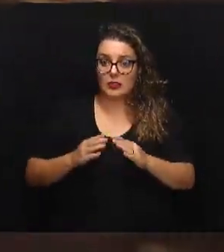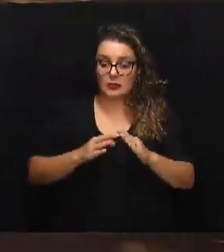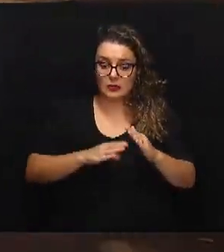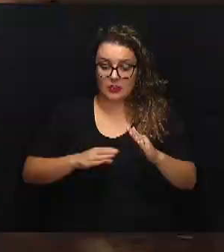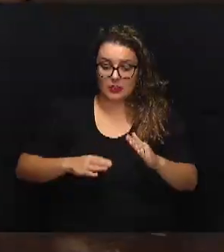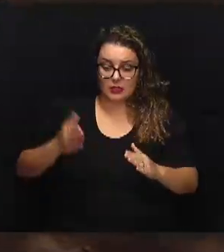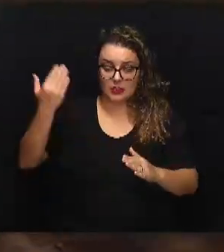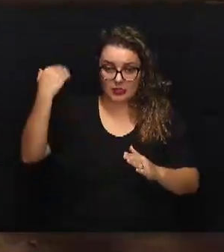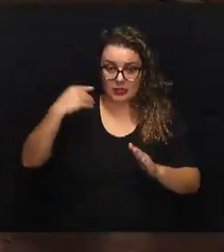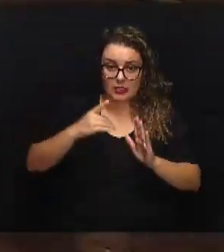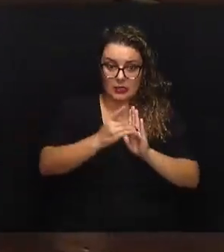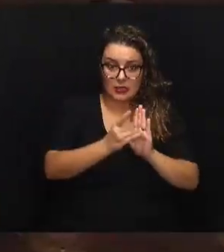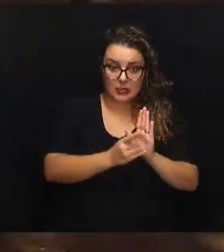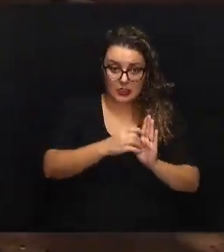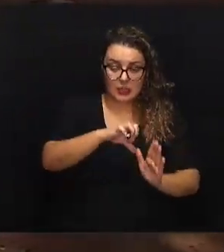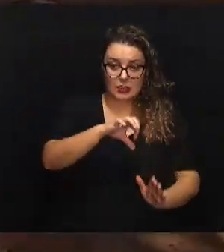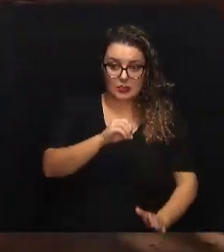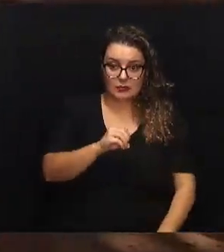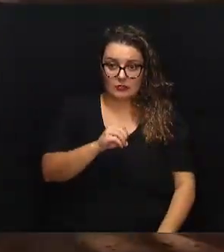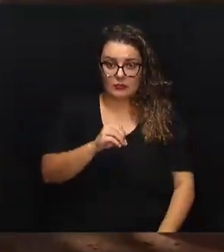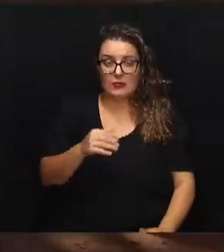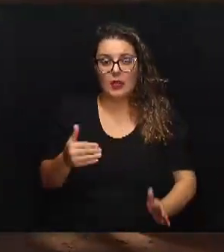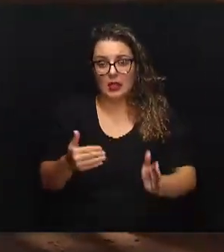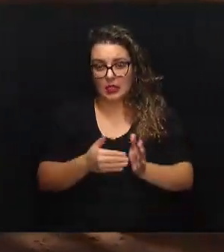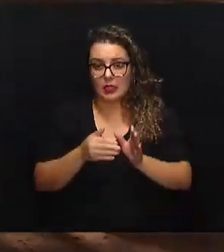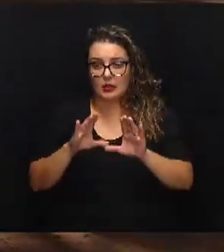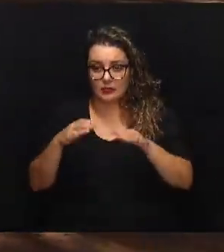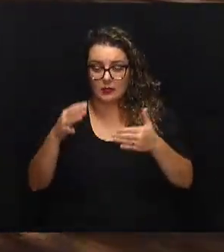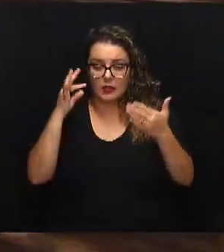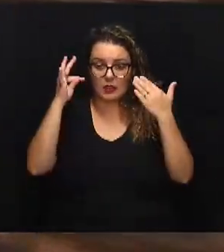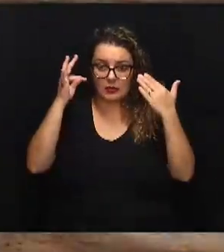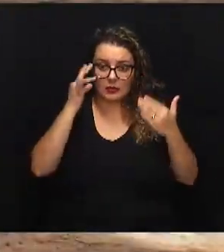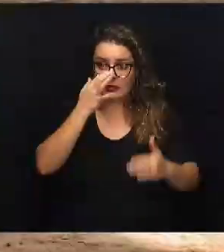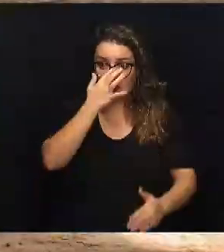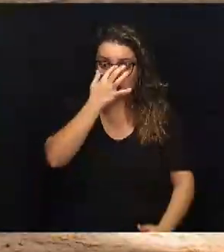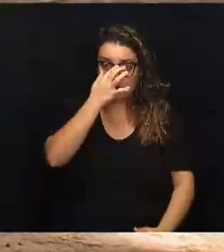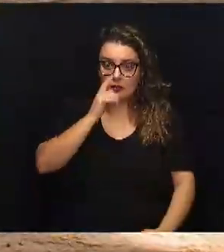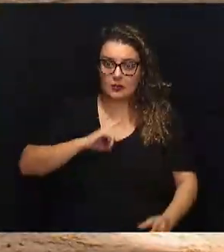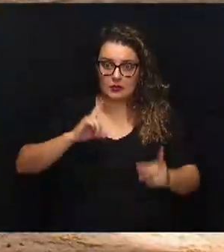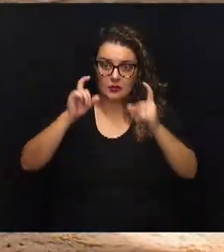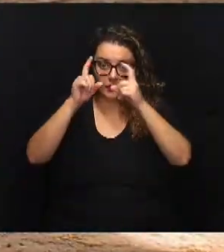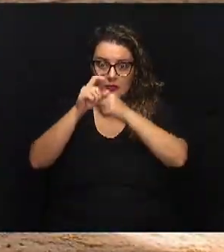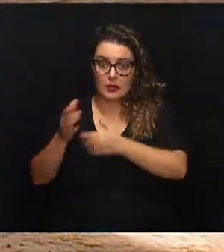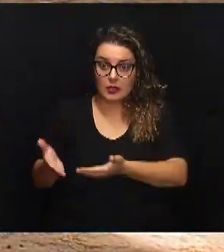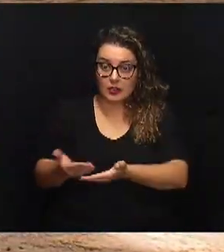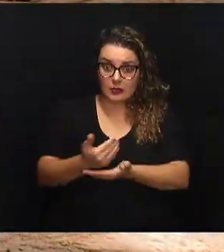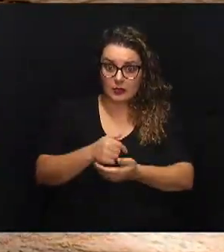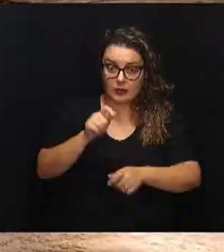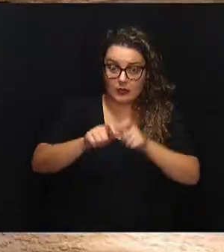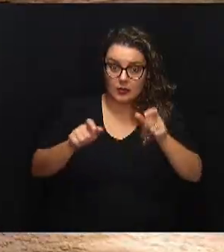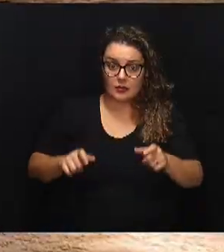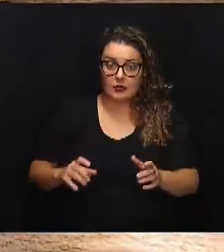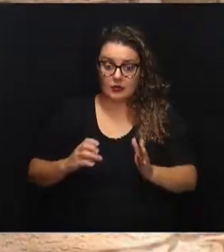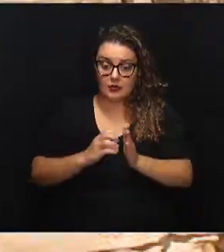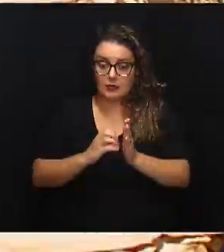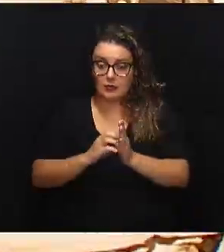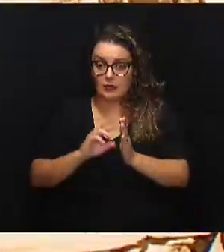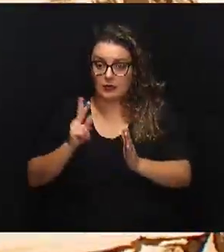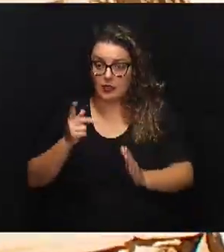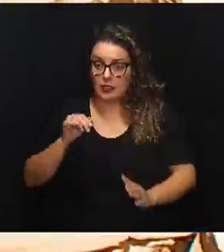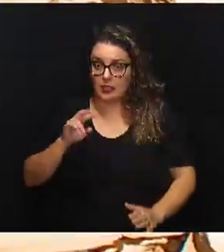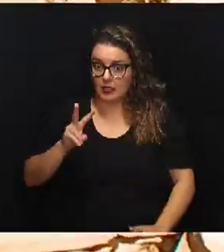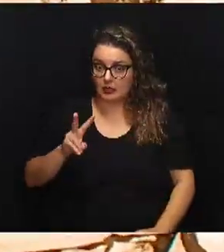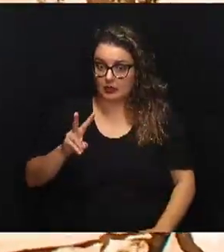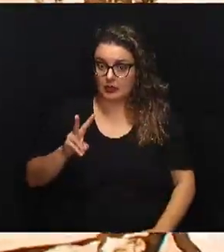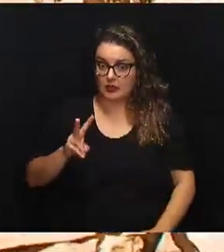de 90, até mesmo as comunidades terapêuticas, tinham dificuldade de acolher a pessoa com HIV. Alegavam não